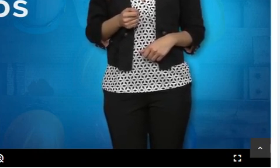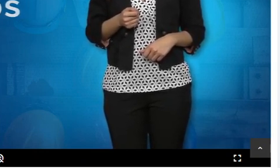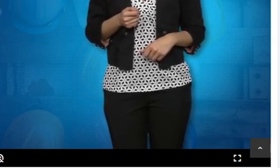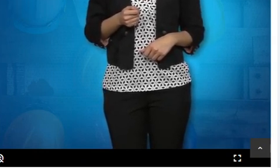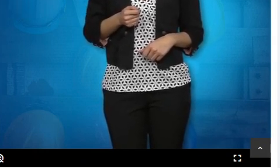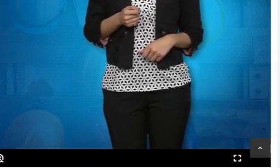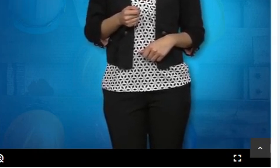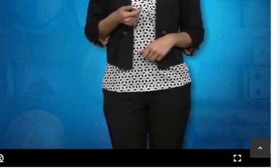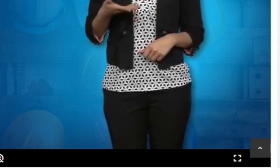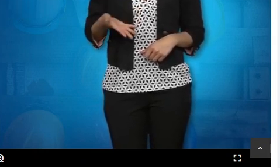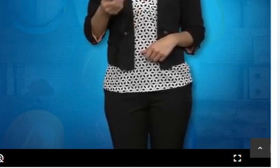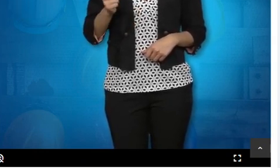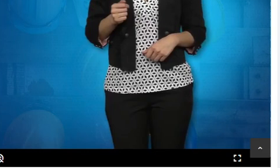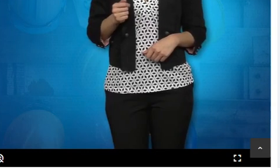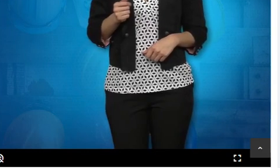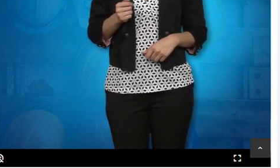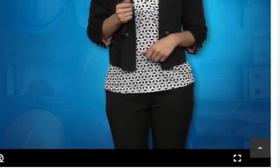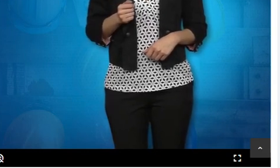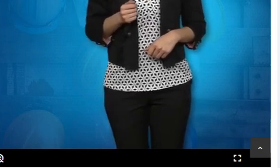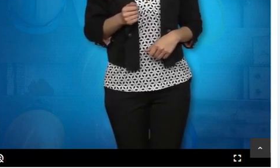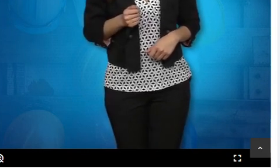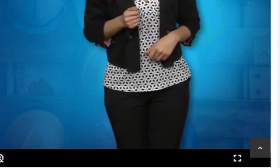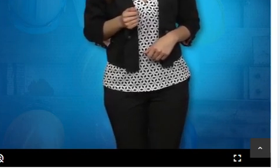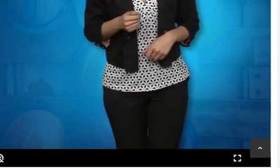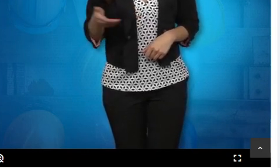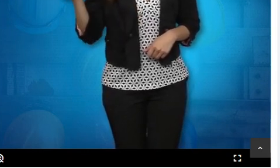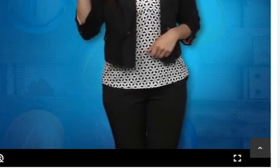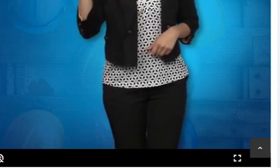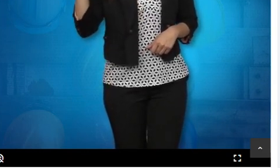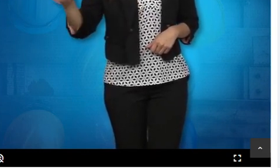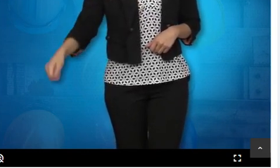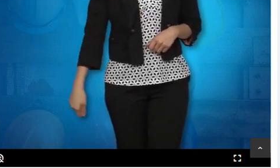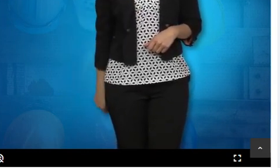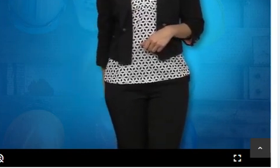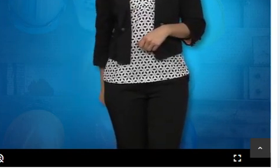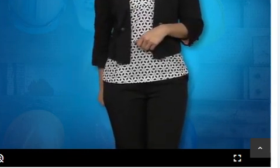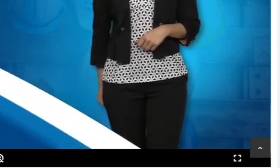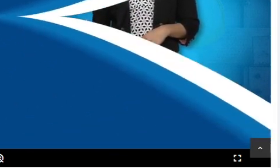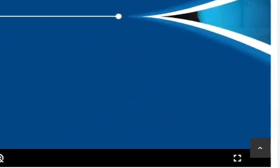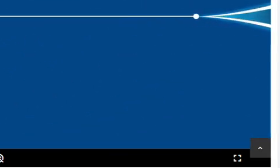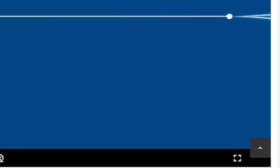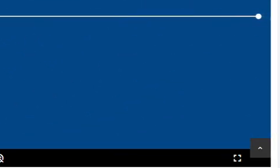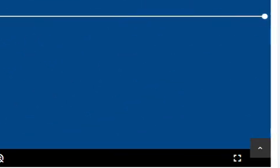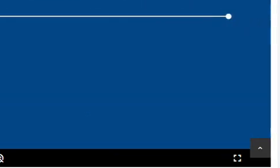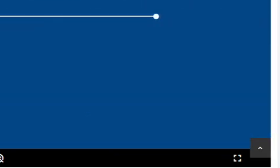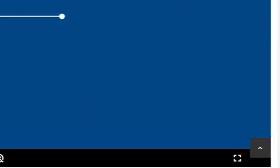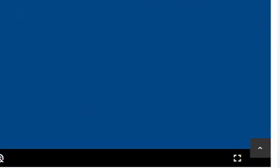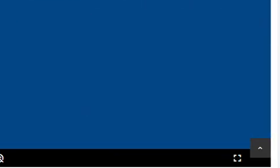imóveis. Por hora, eu fico por aqui. Bons estudos e até a próxima!